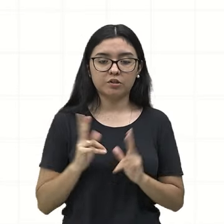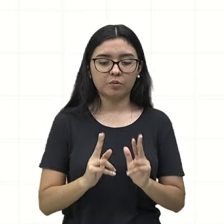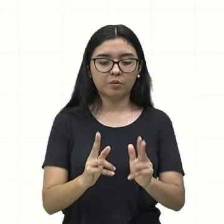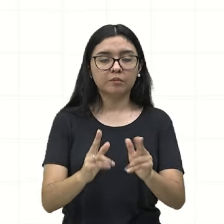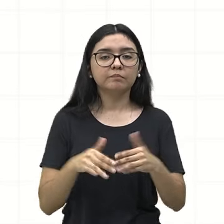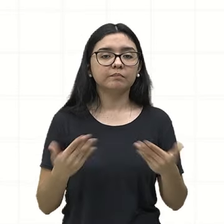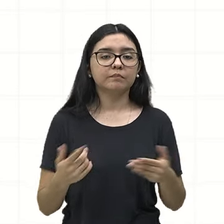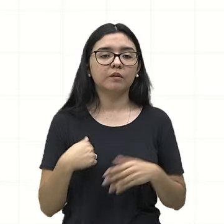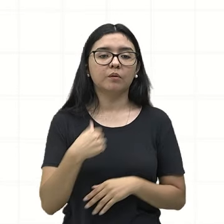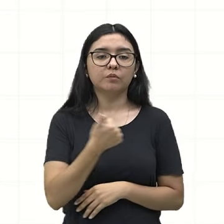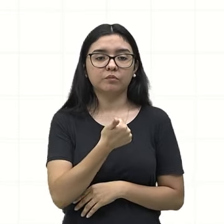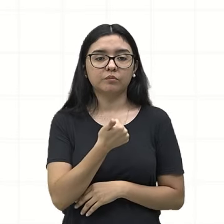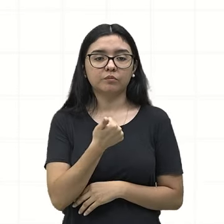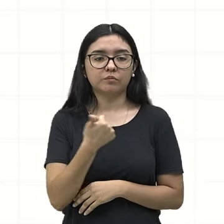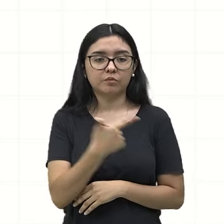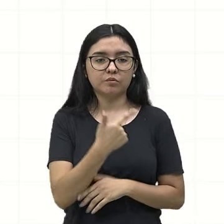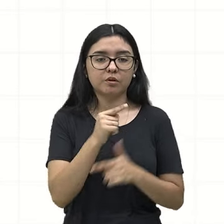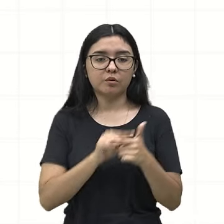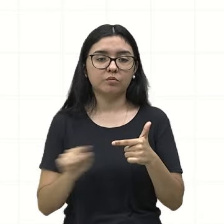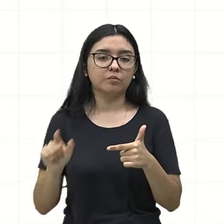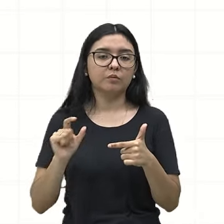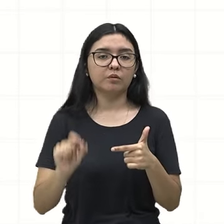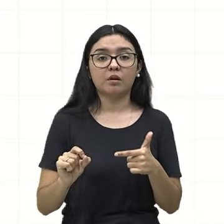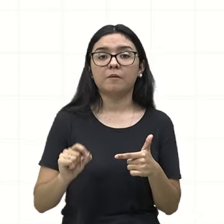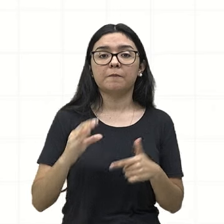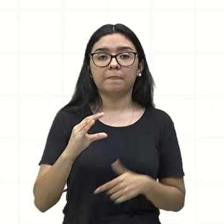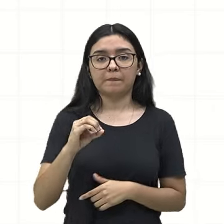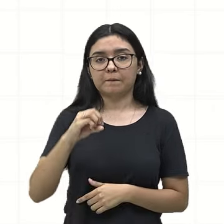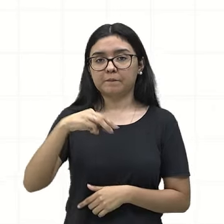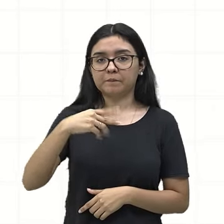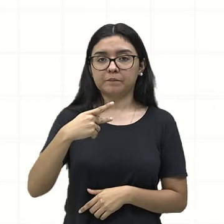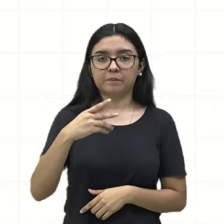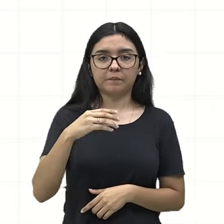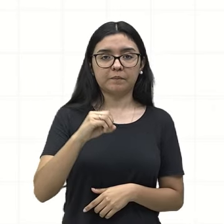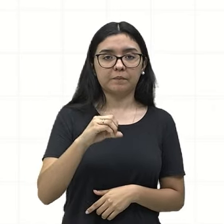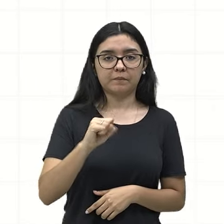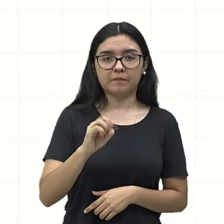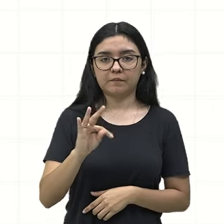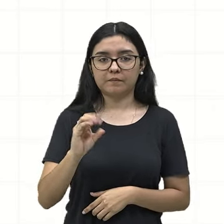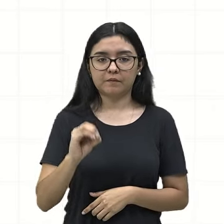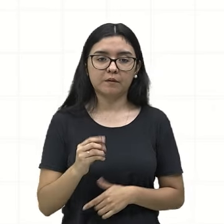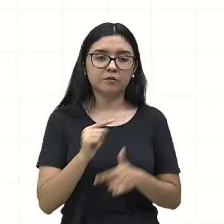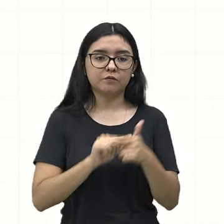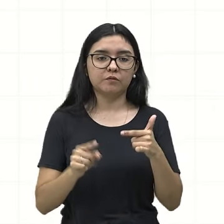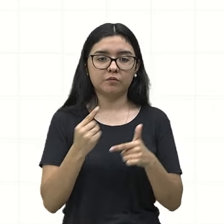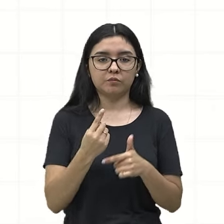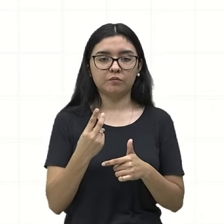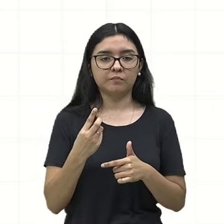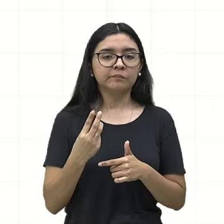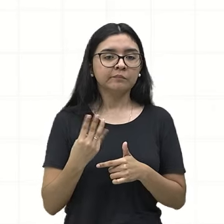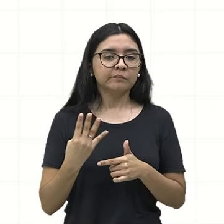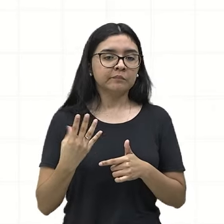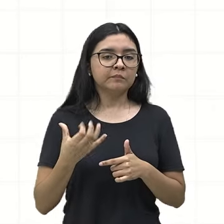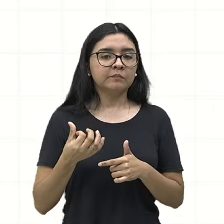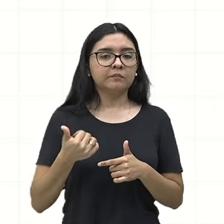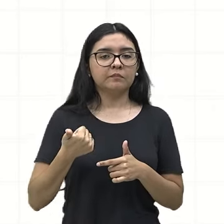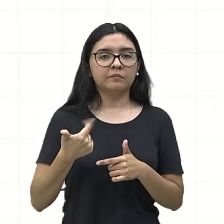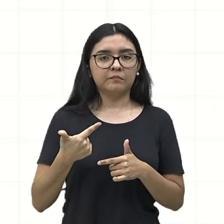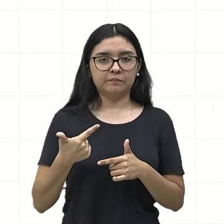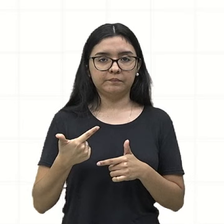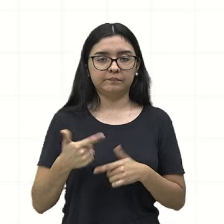número 12 é um número composto, tá legal? É divisível por 1, por 2, por 3, por 4, por 6